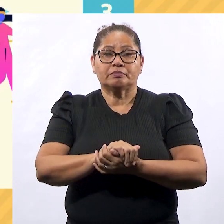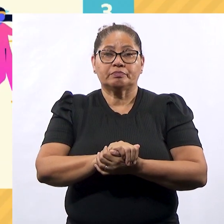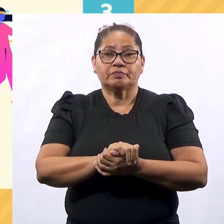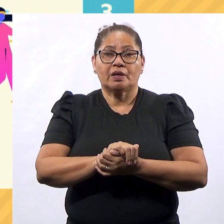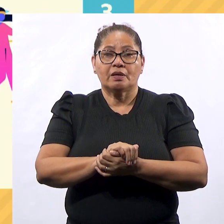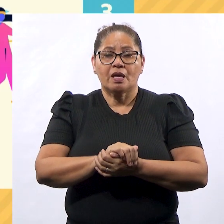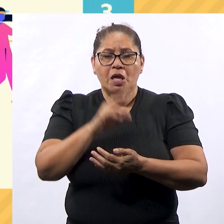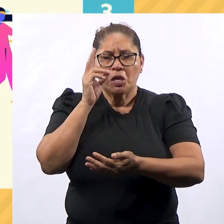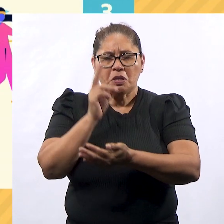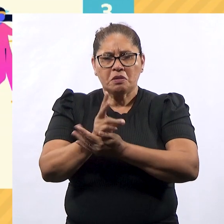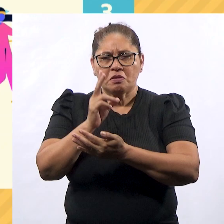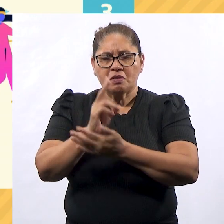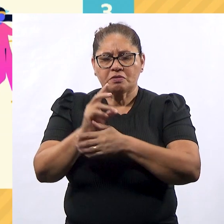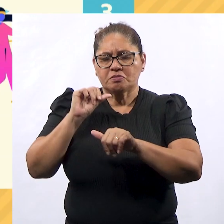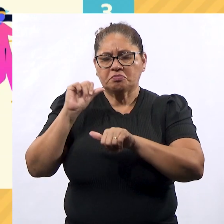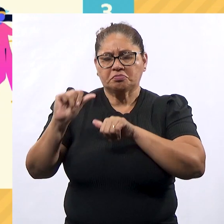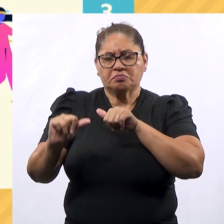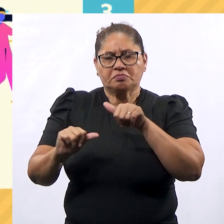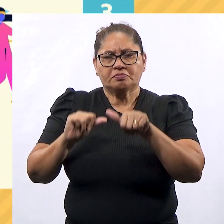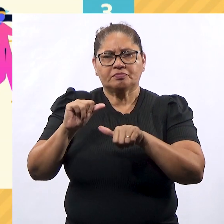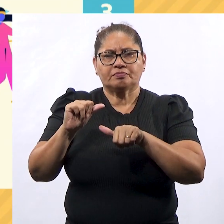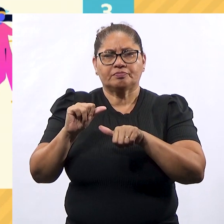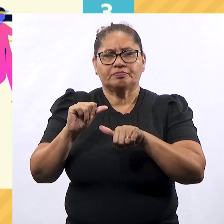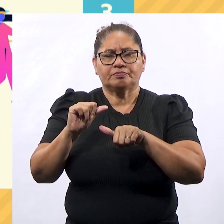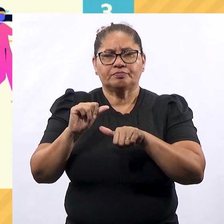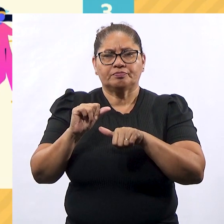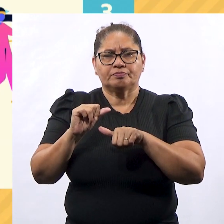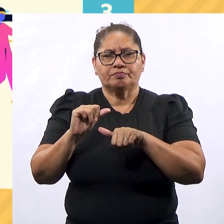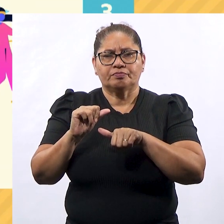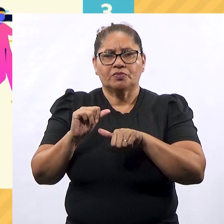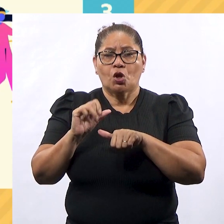que sempre que você tratar a avaliação